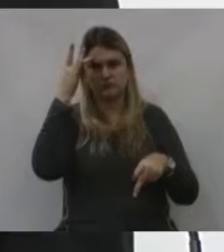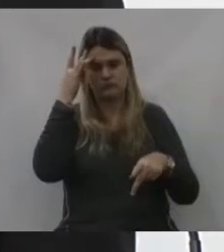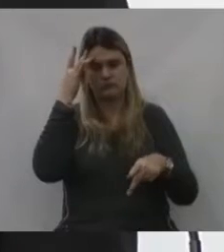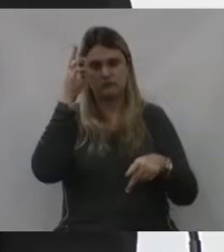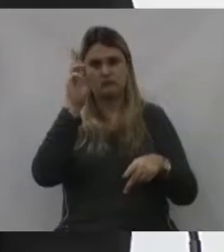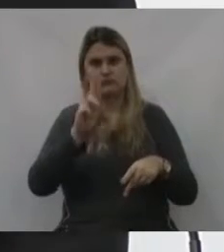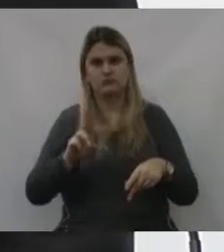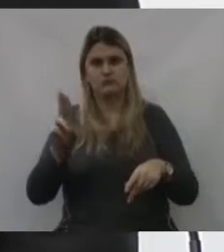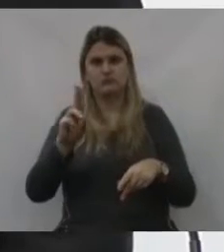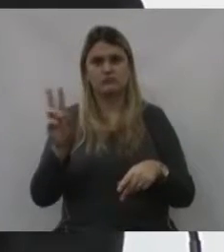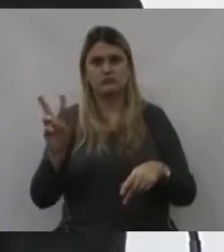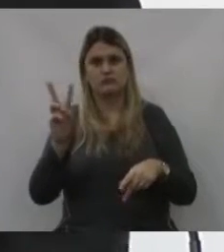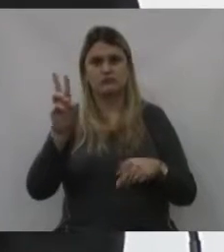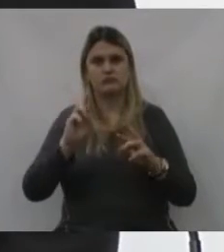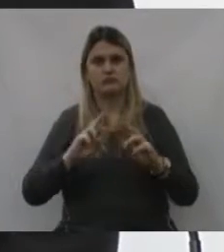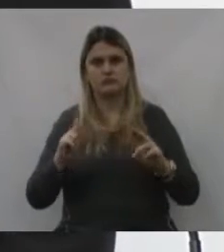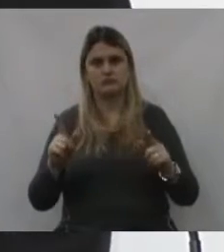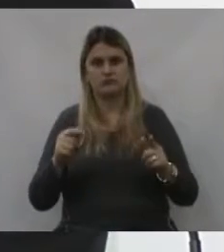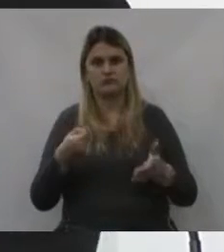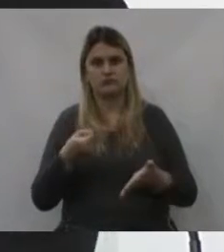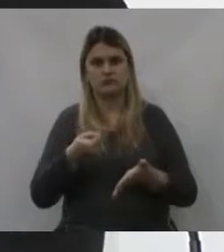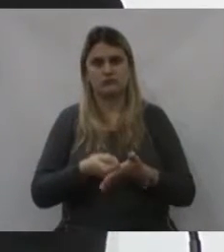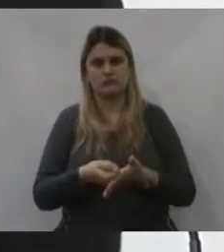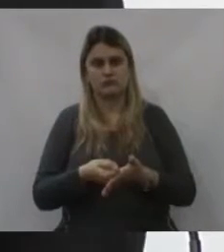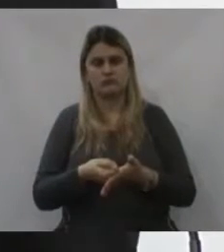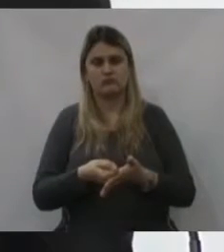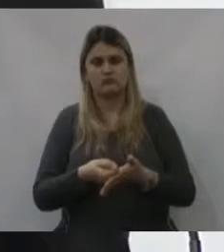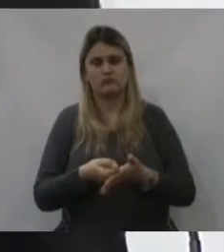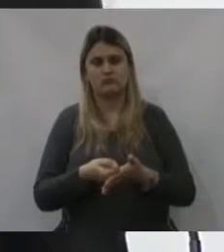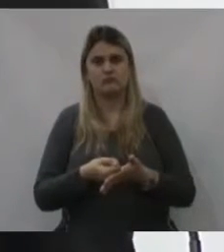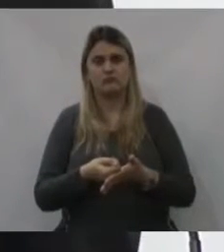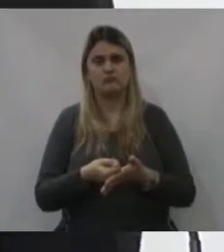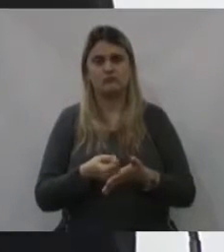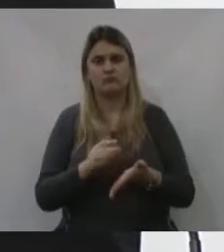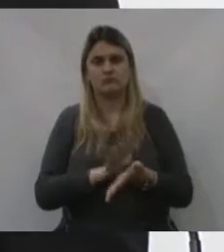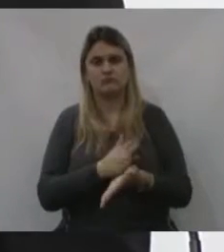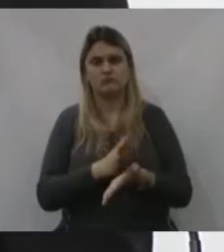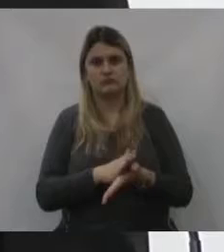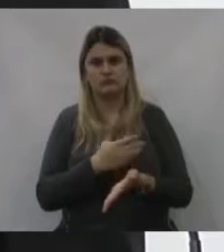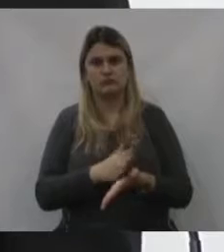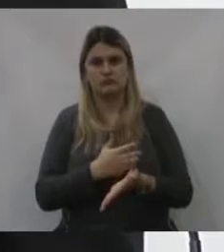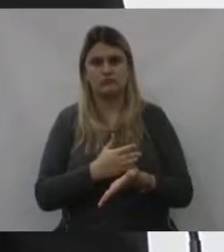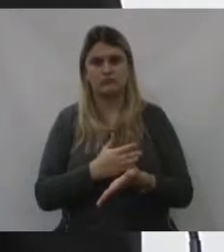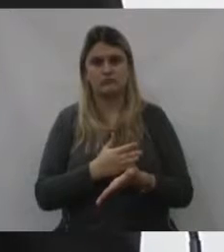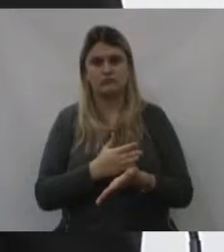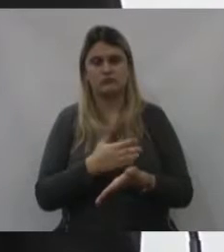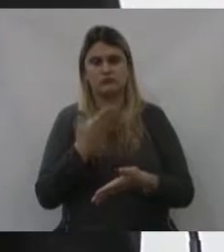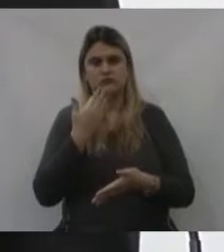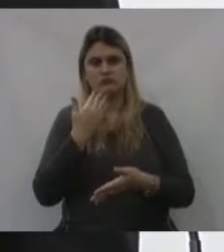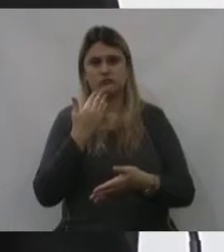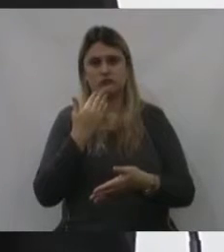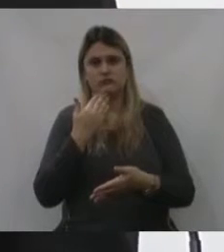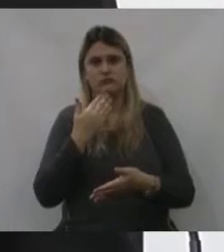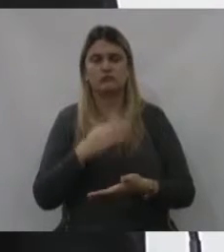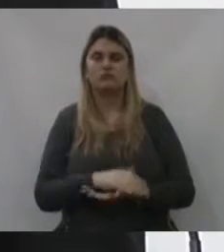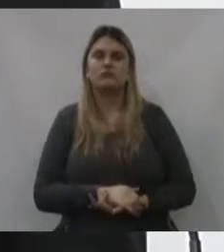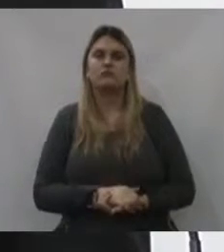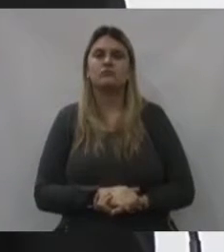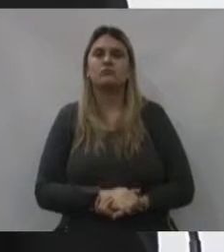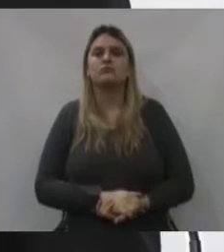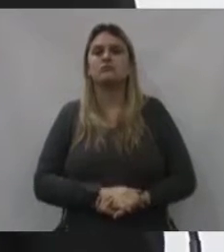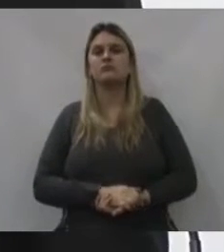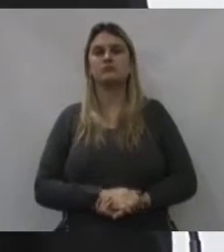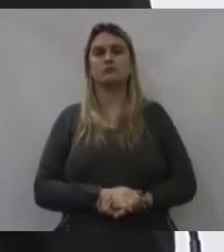para os universitários, com um valor diferenciado, que cobrisse pelo menos a parte da despesa ou a despesa da